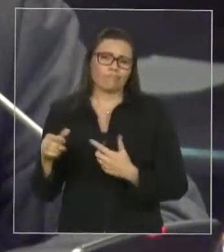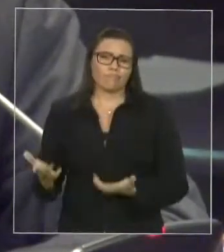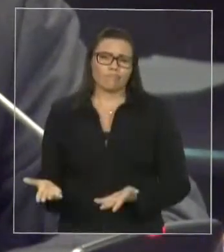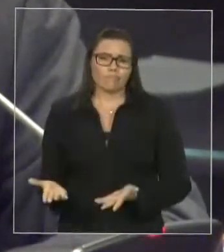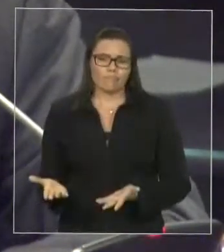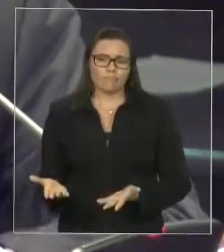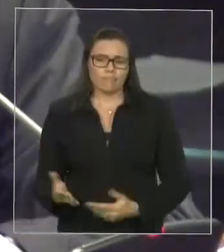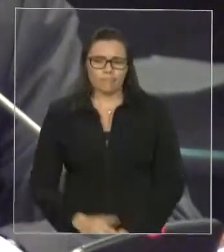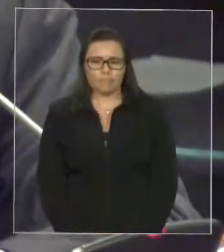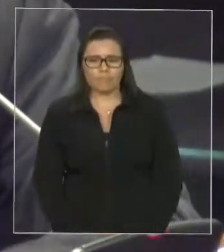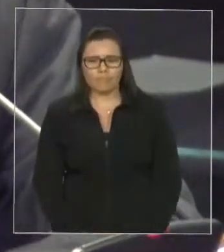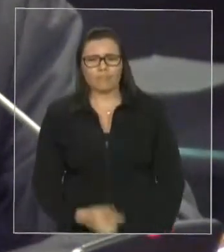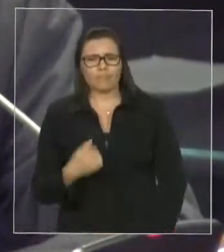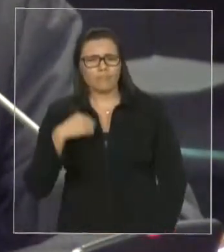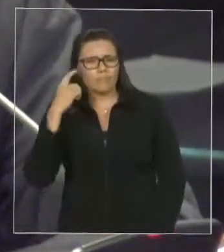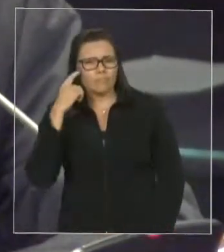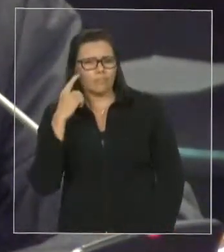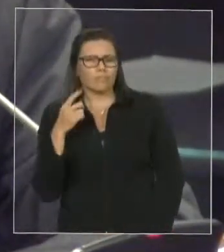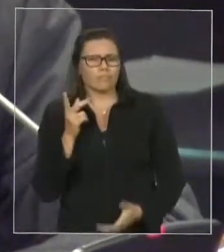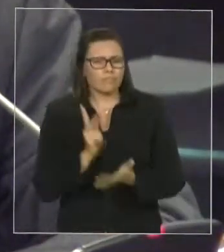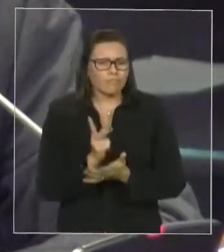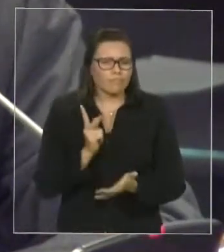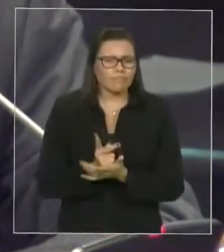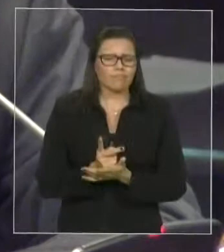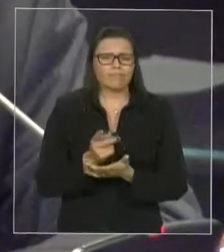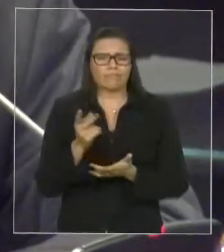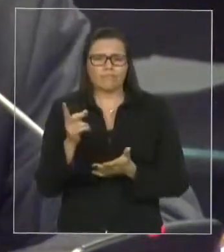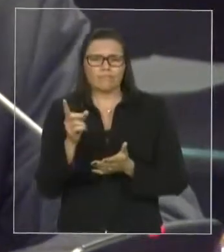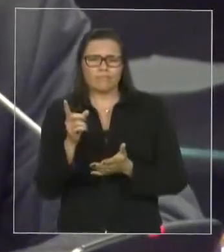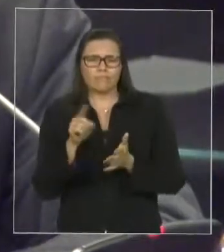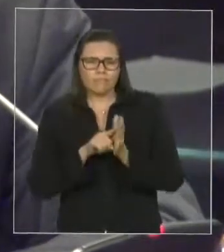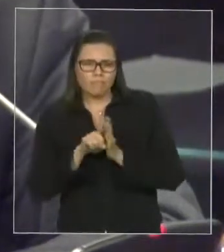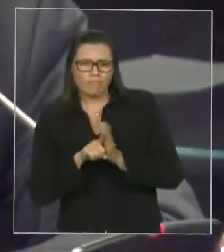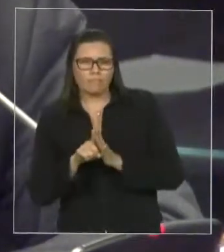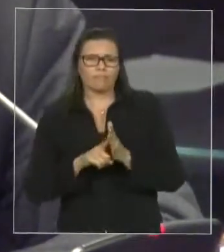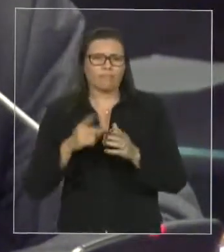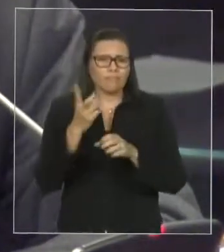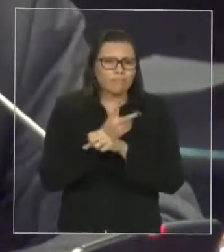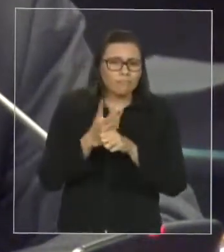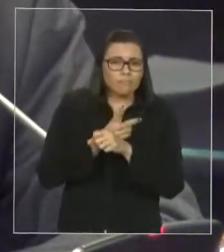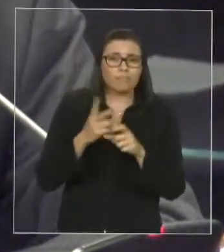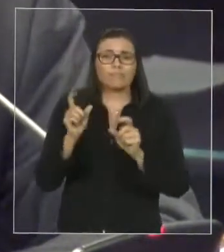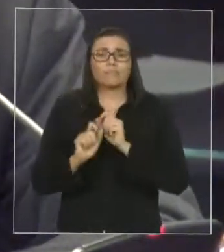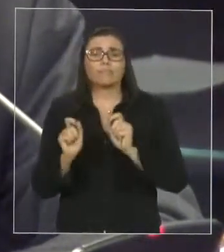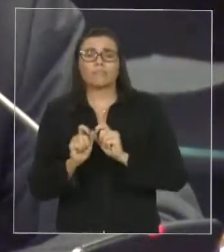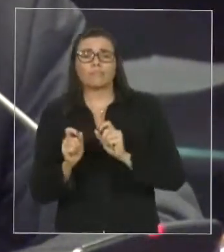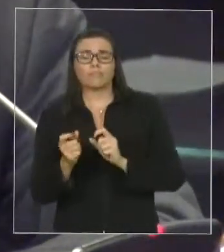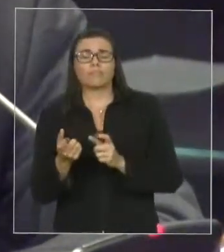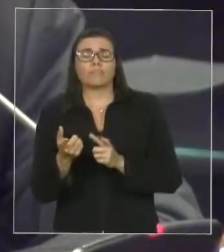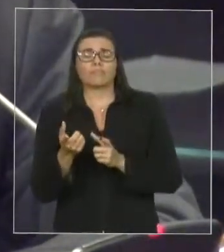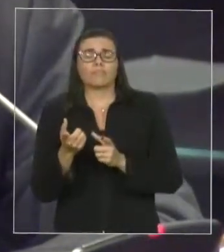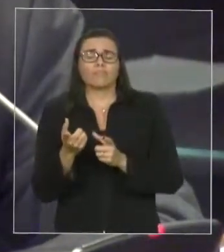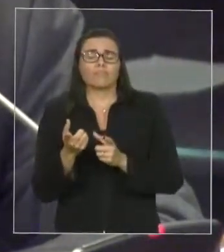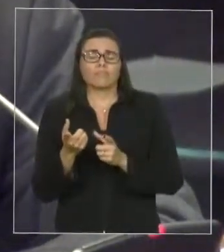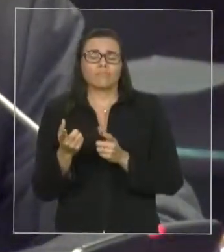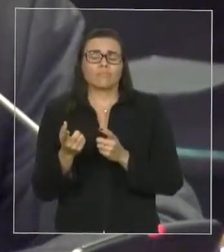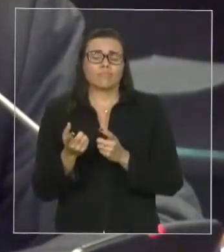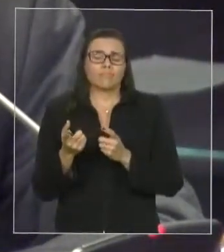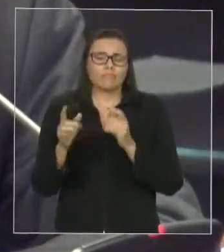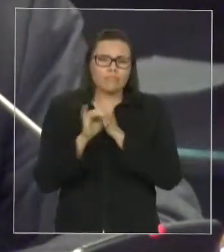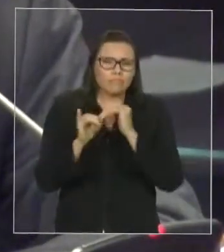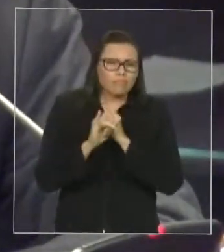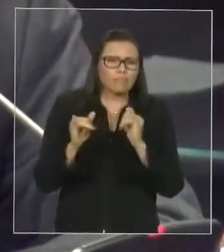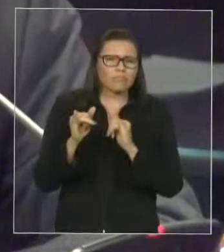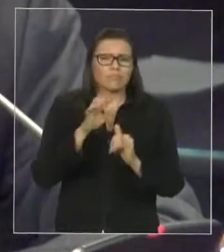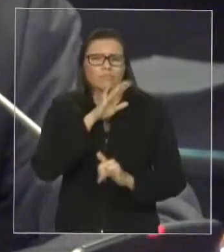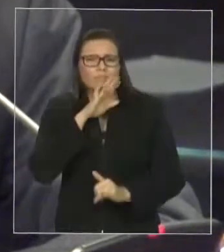que apontar. Mas na hora de falar dos dados e dos avanços, que o deputado Marco Aurélio citou do Escola Digna. Mas vamos falar